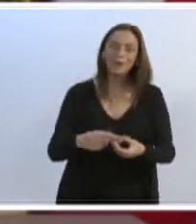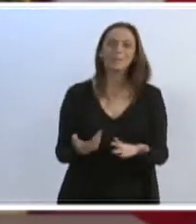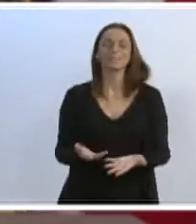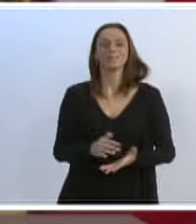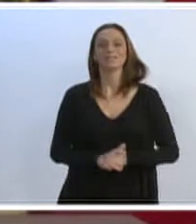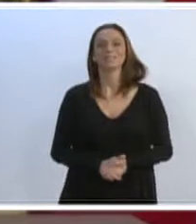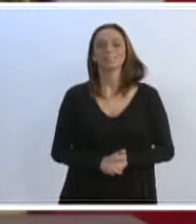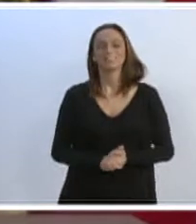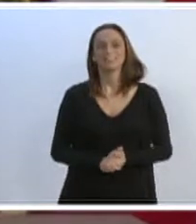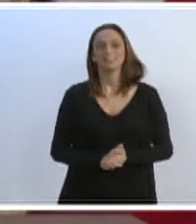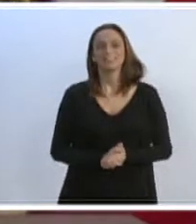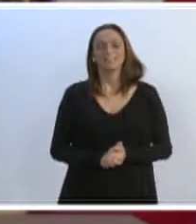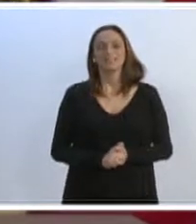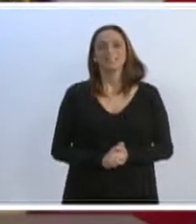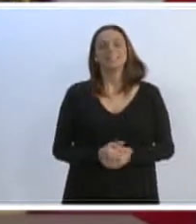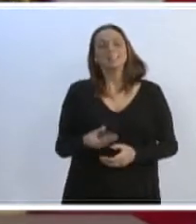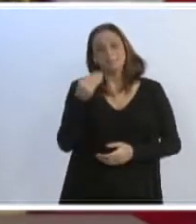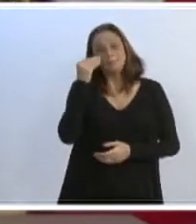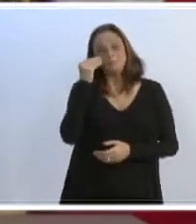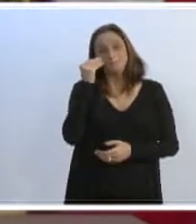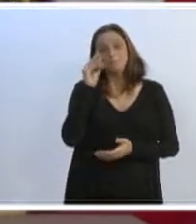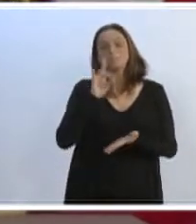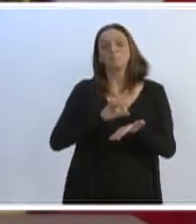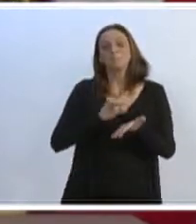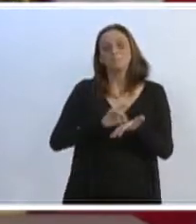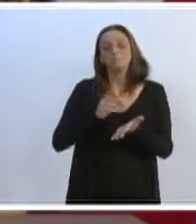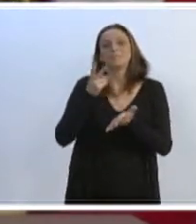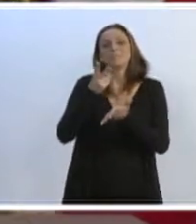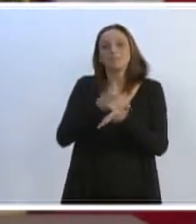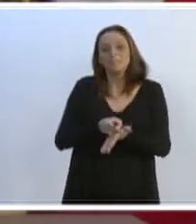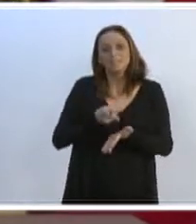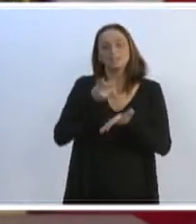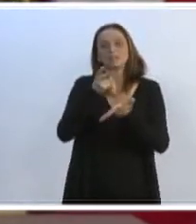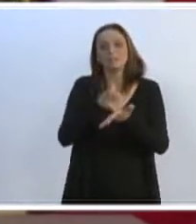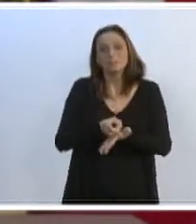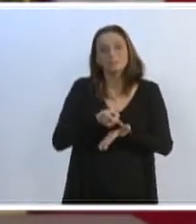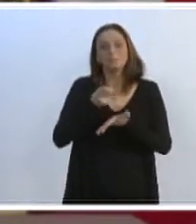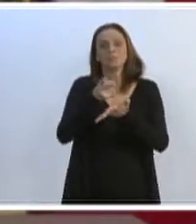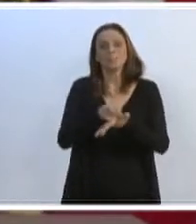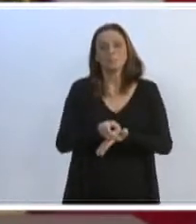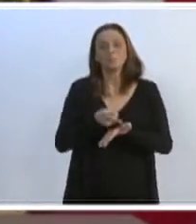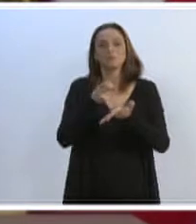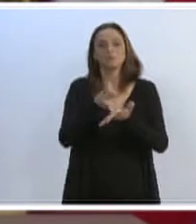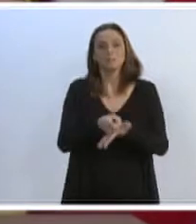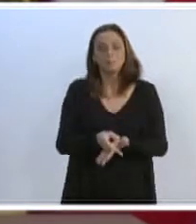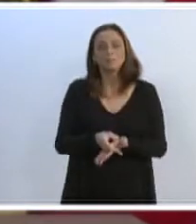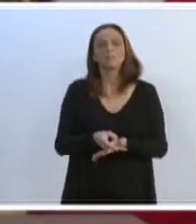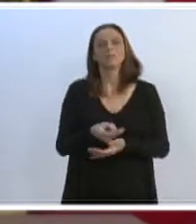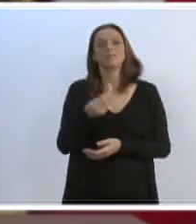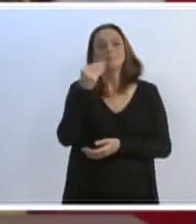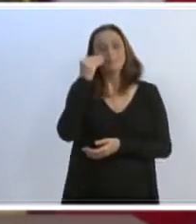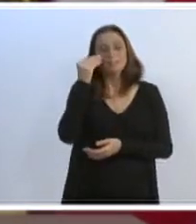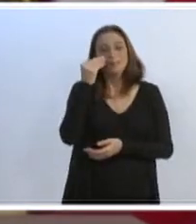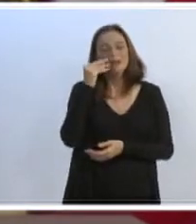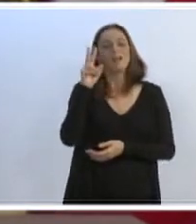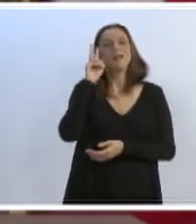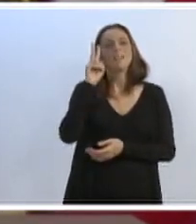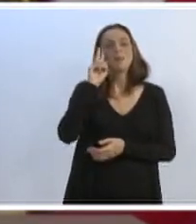marca histórica, essa importante publicação, uma das maiores publicações do país,